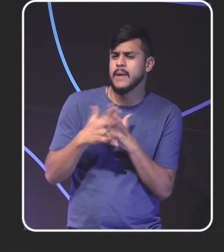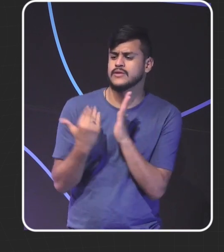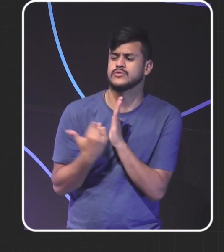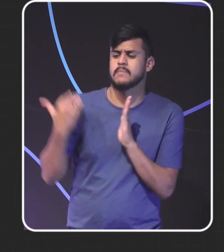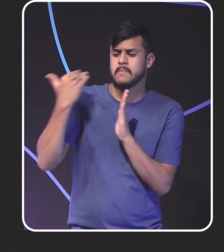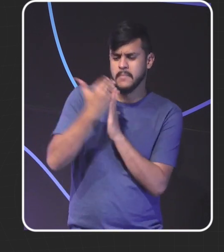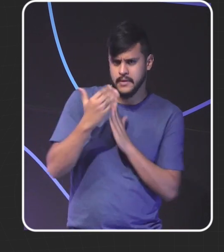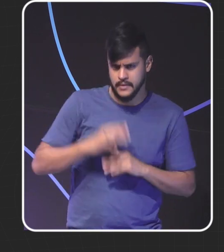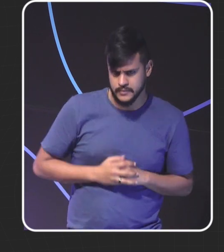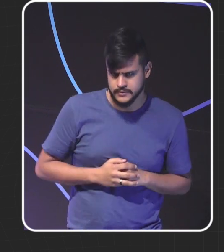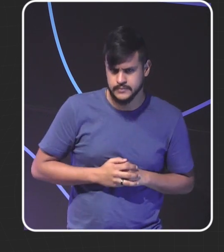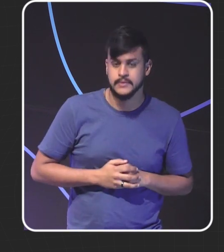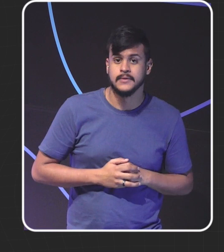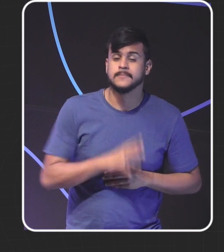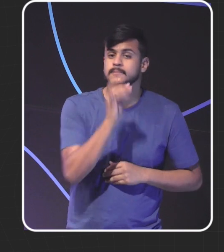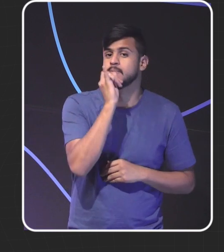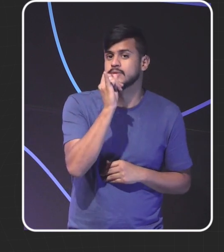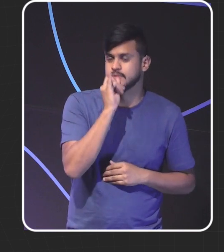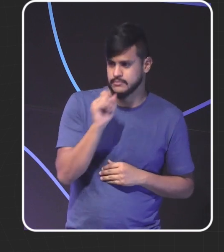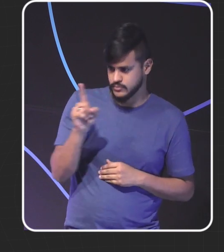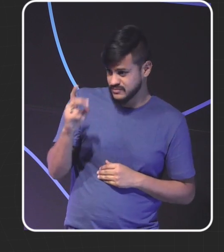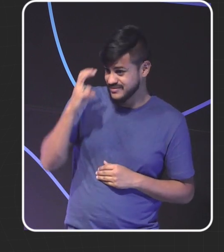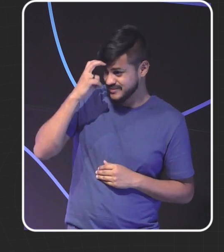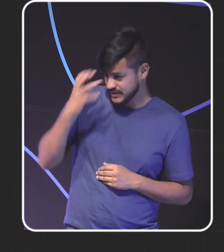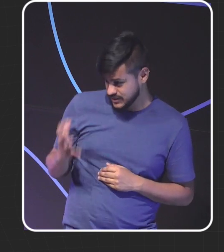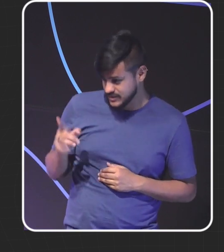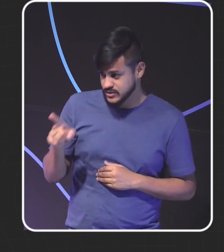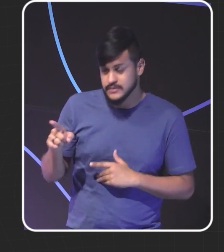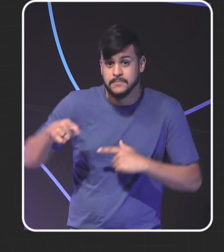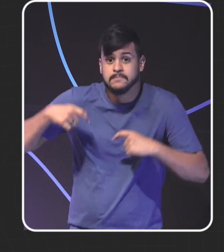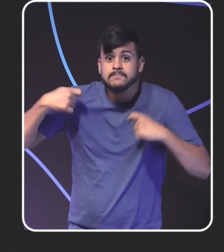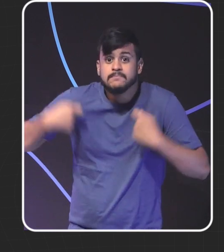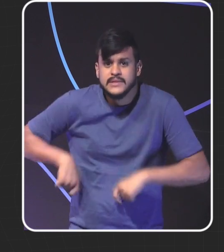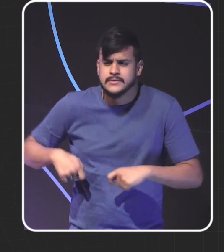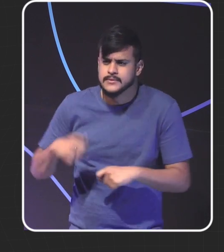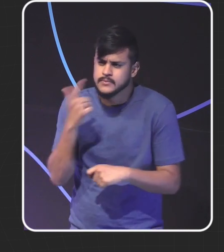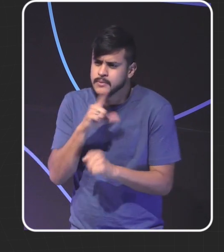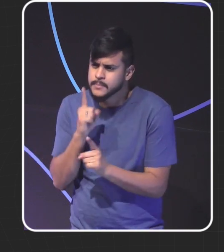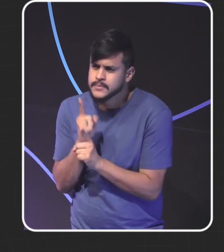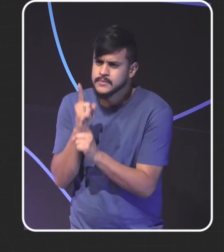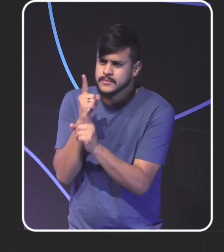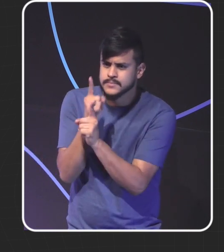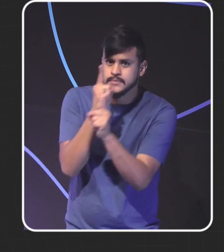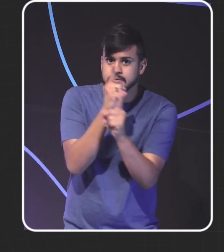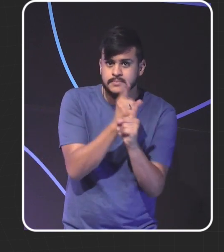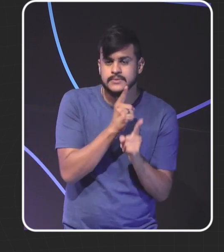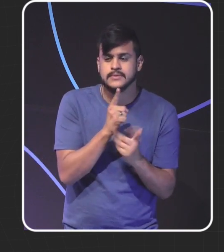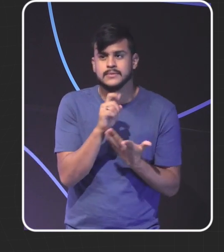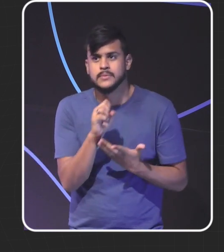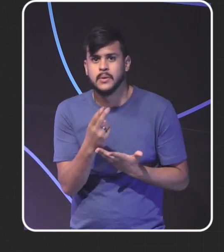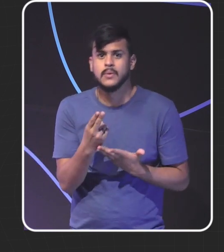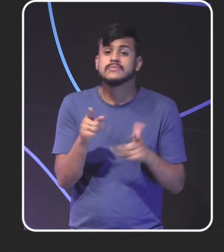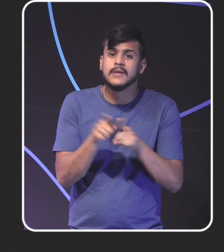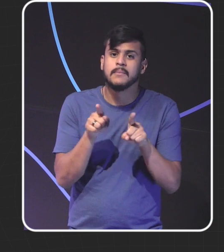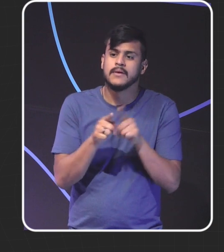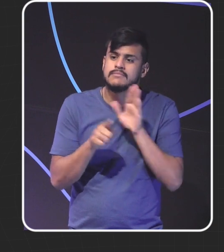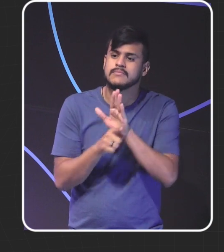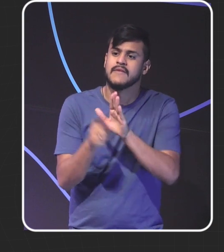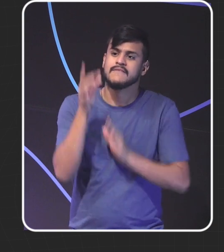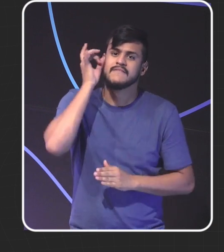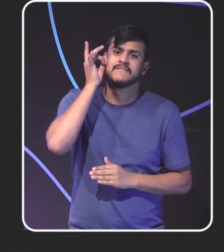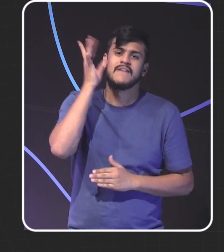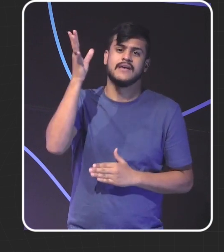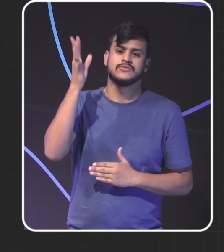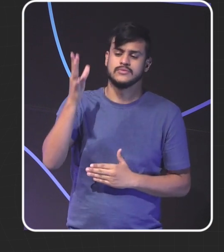é, por exemplo, uma inteligência artificial conseguir detectar e até facilitar